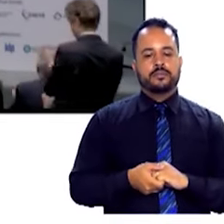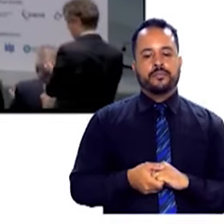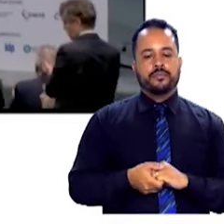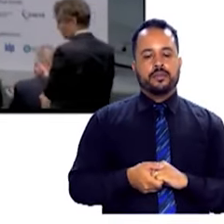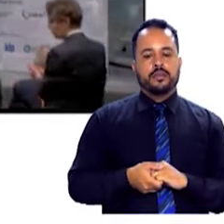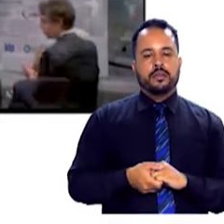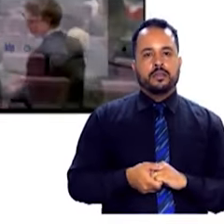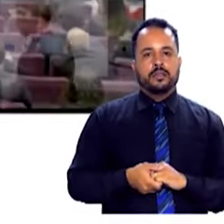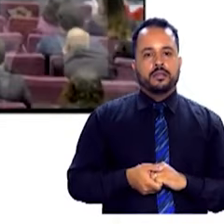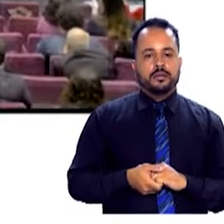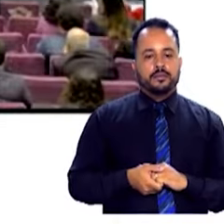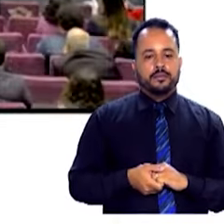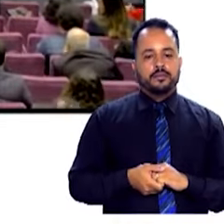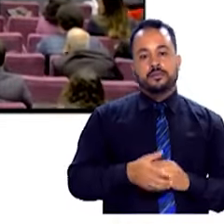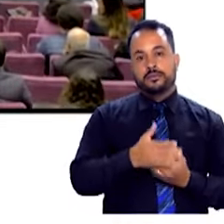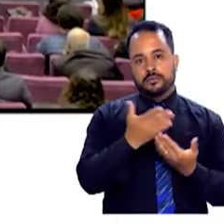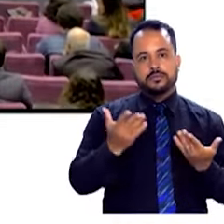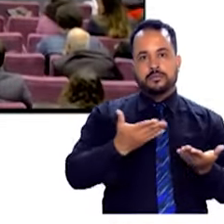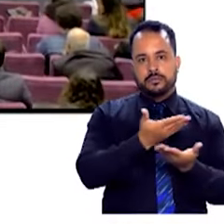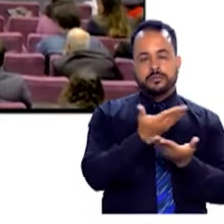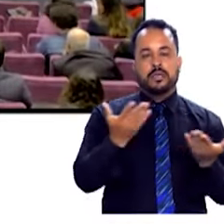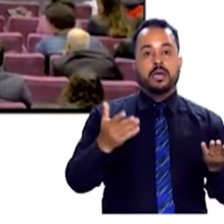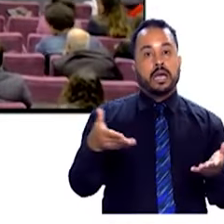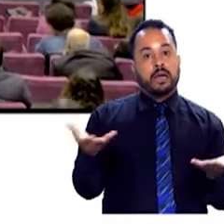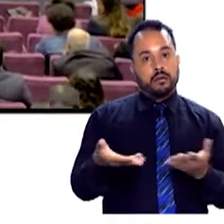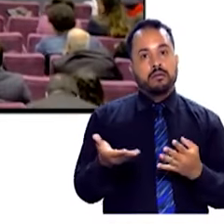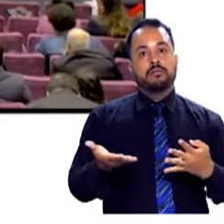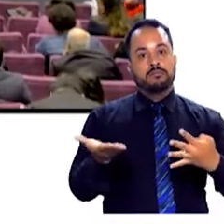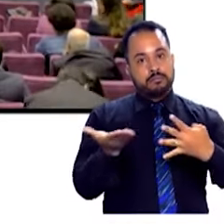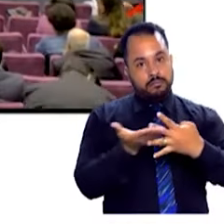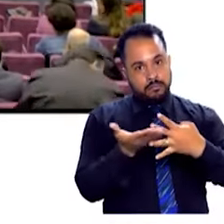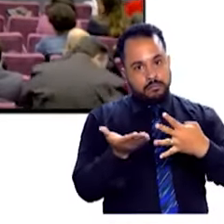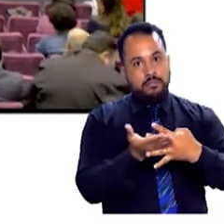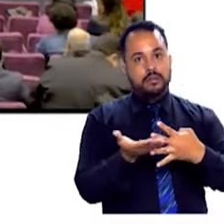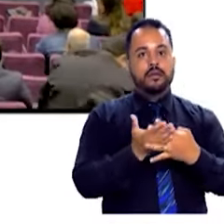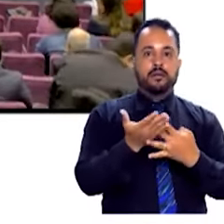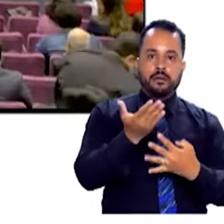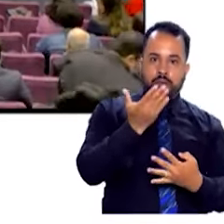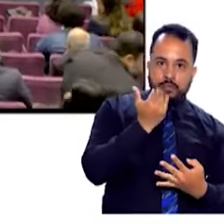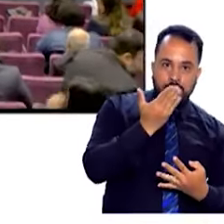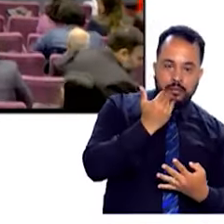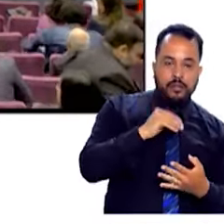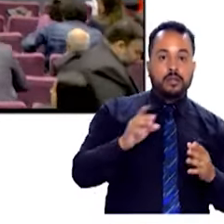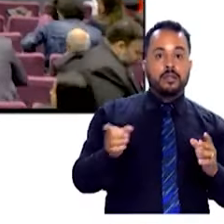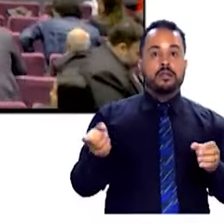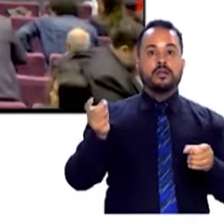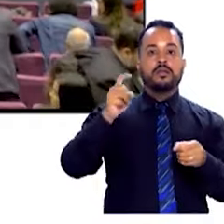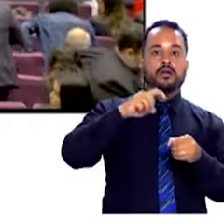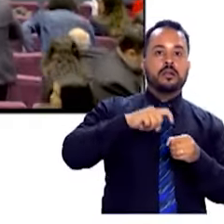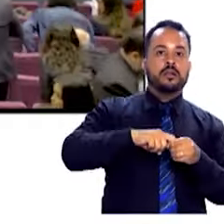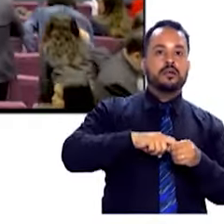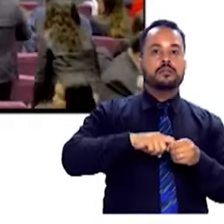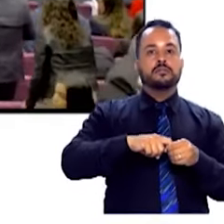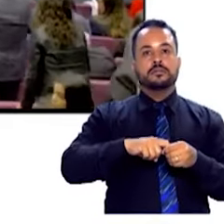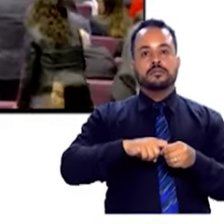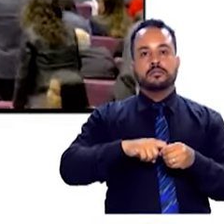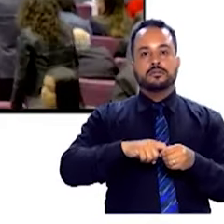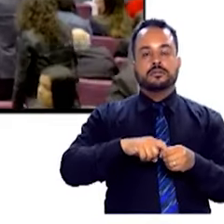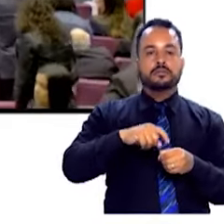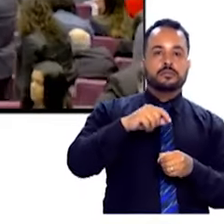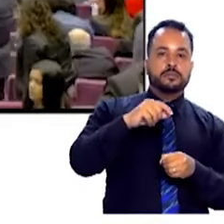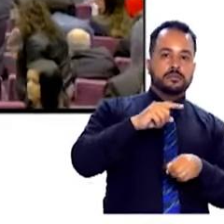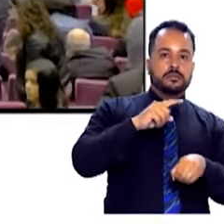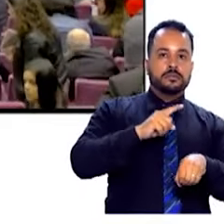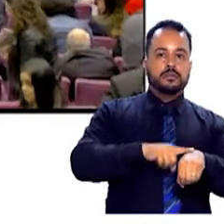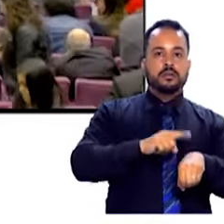todos senhoras e senhores neste momento faremos um intervalo para o almoço com retorno às 14